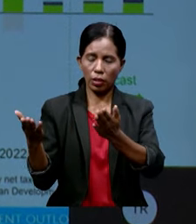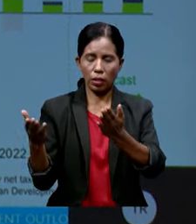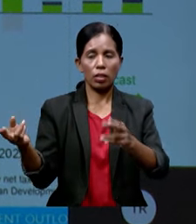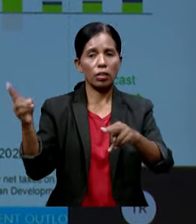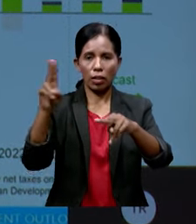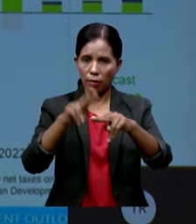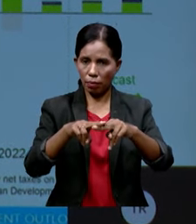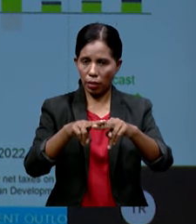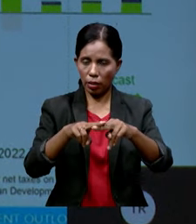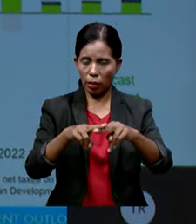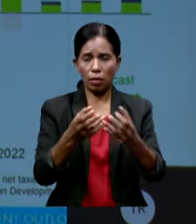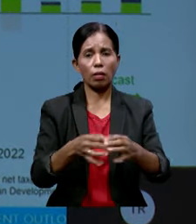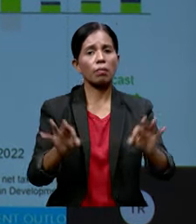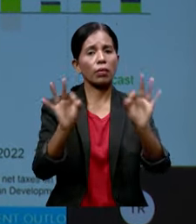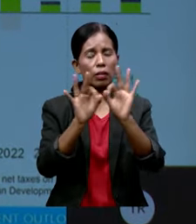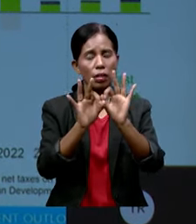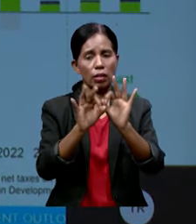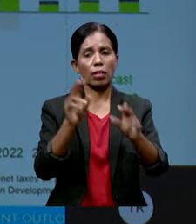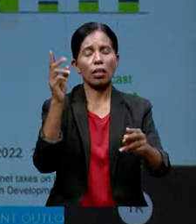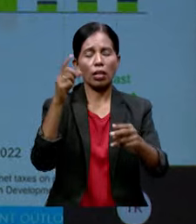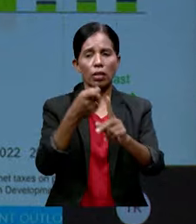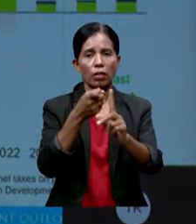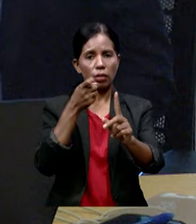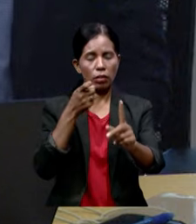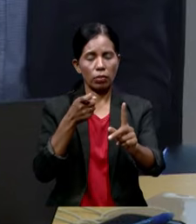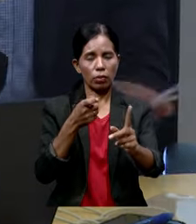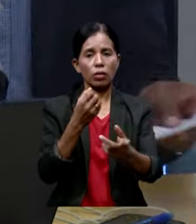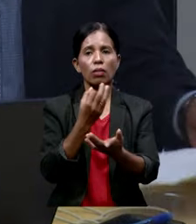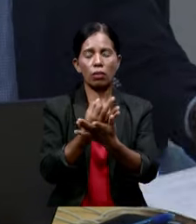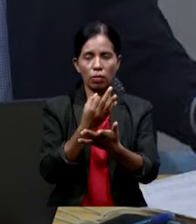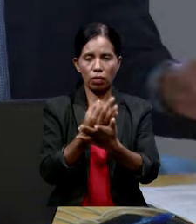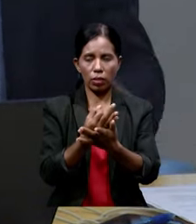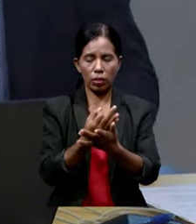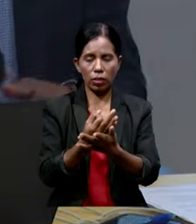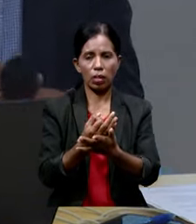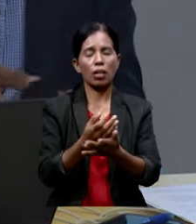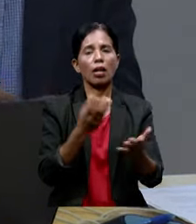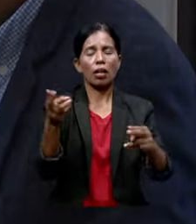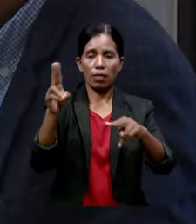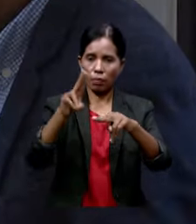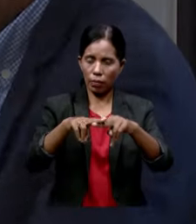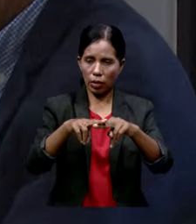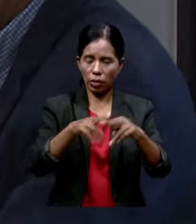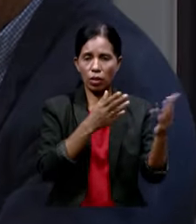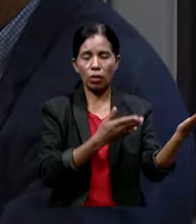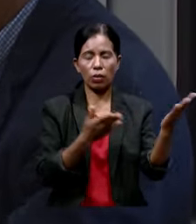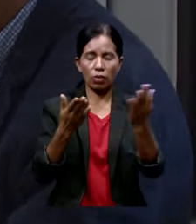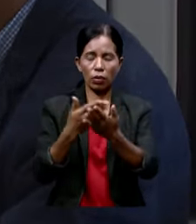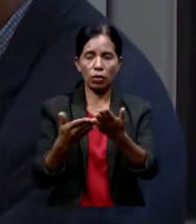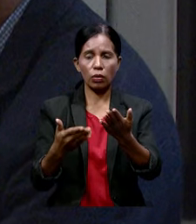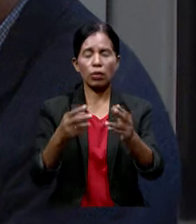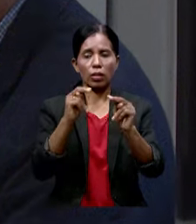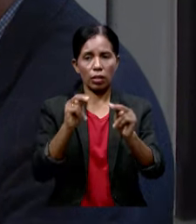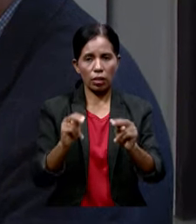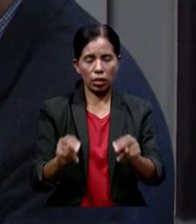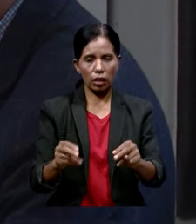aumenta, principalmente tambah diminuisaun husi rendimento primario, no aumenta importasaun tuir nesidade